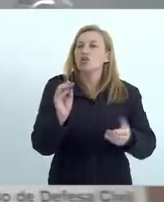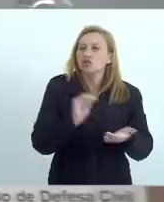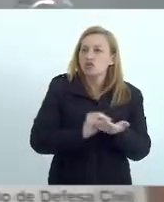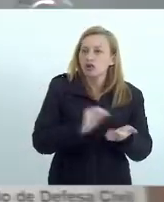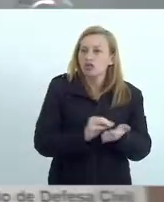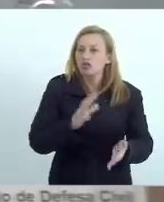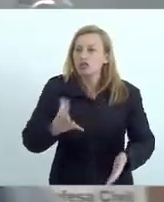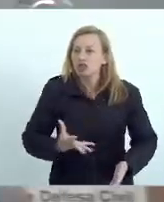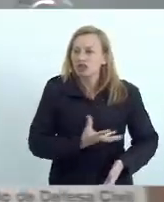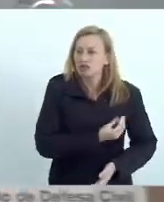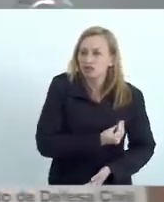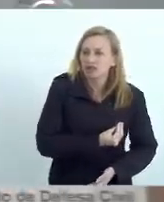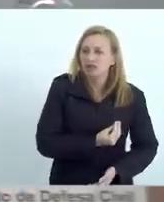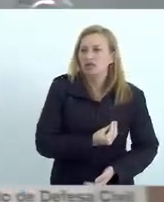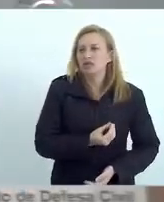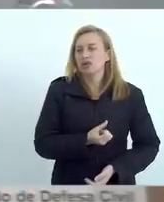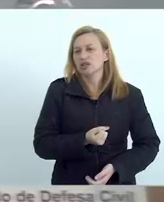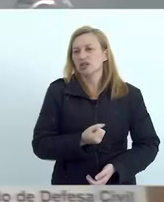guarda-vidas